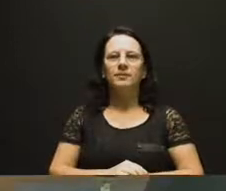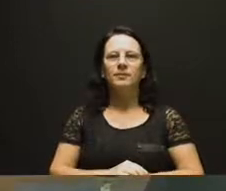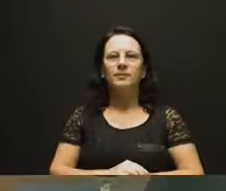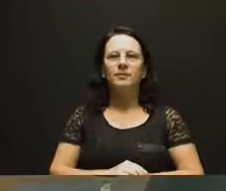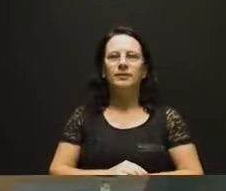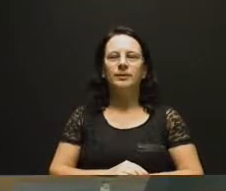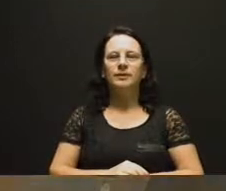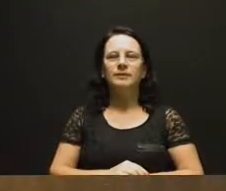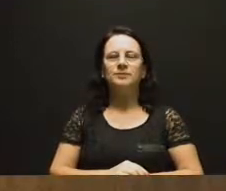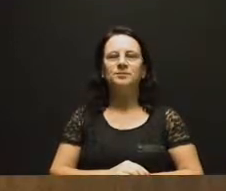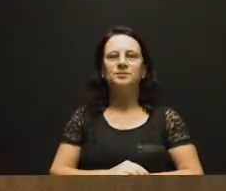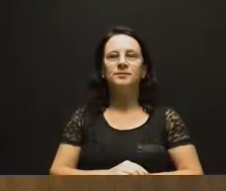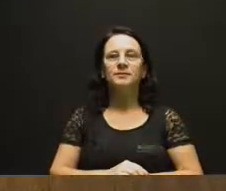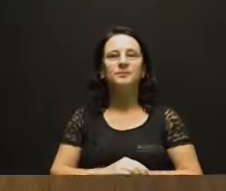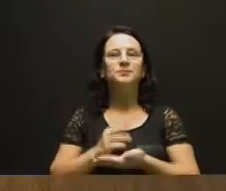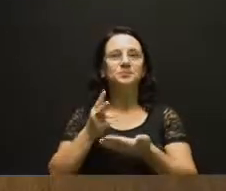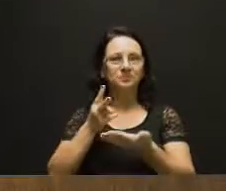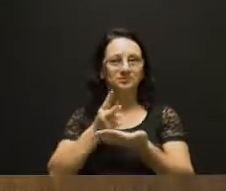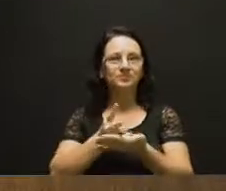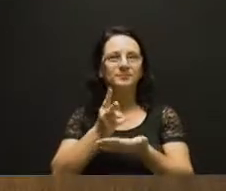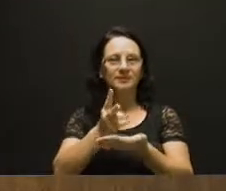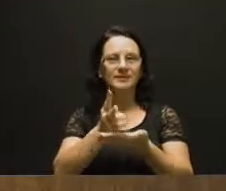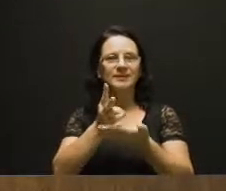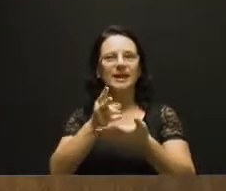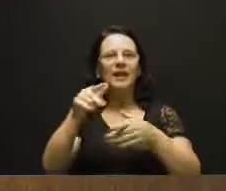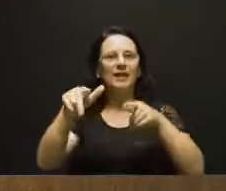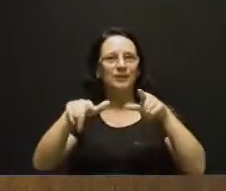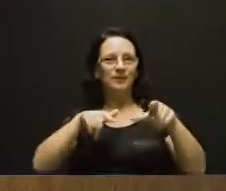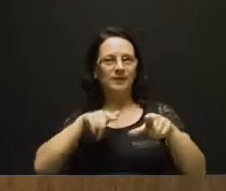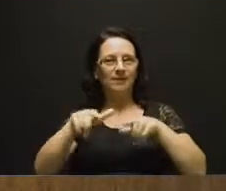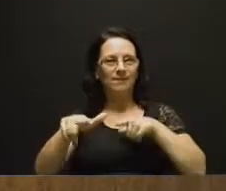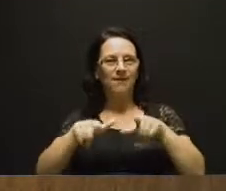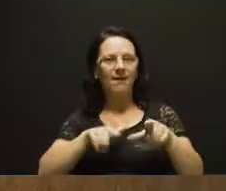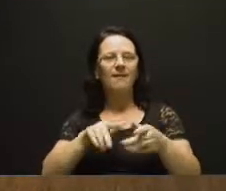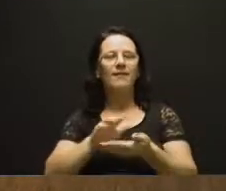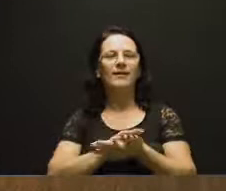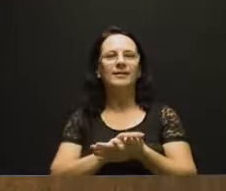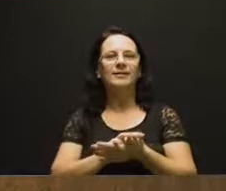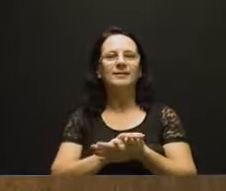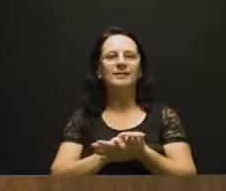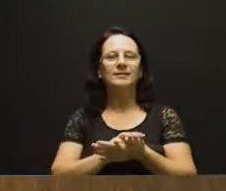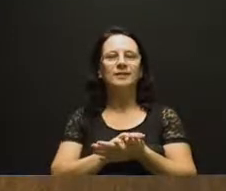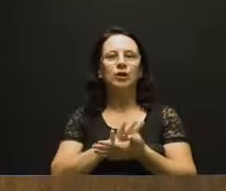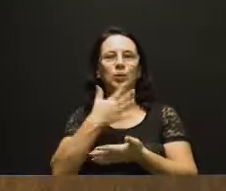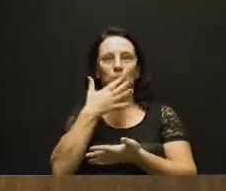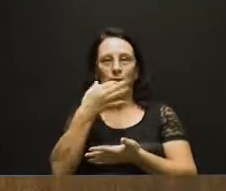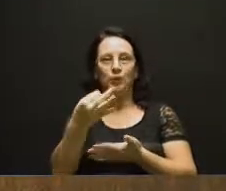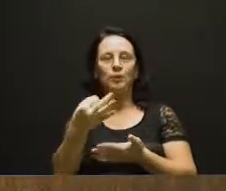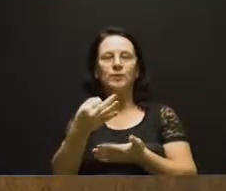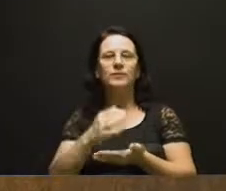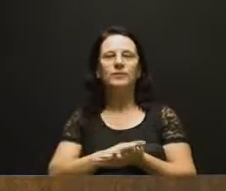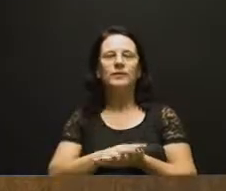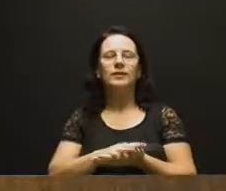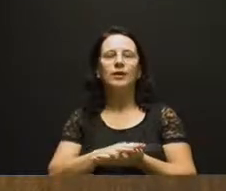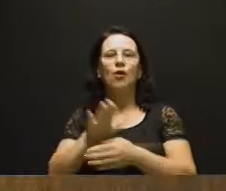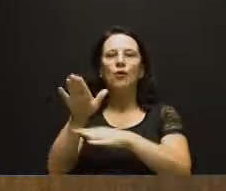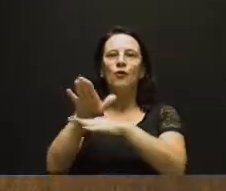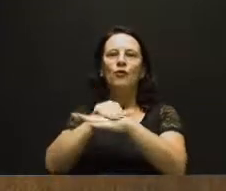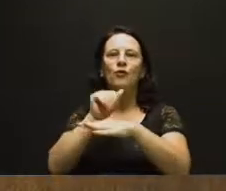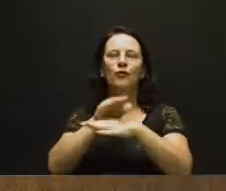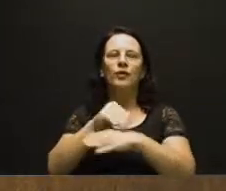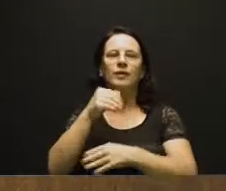dando continuidade nos trabalhos para tratar desse assunto convidamos a doutora